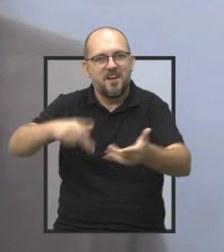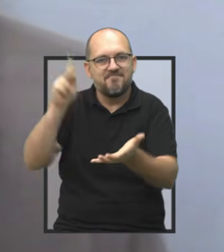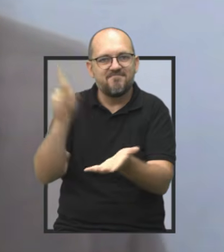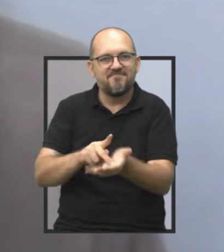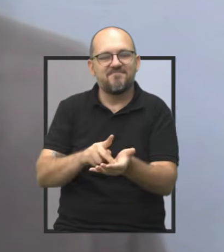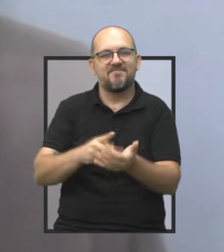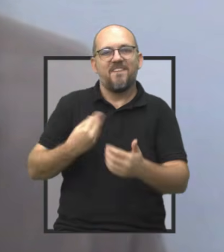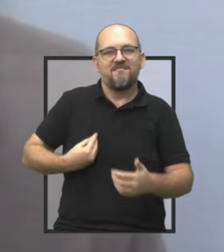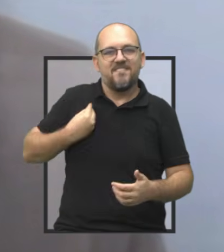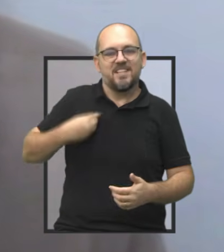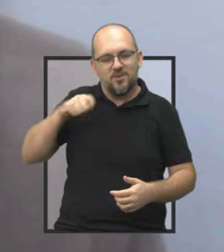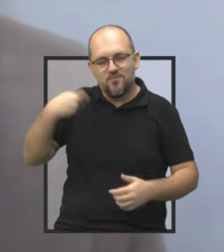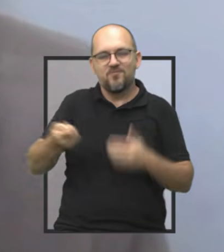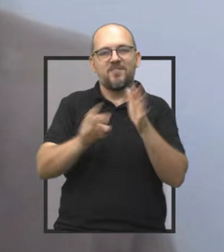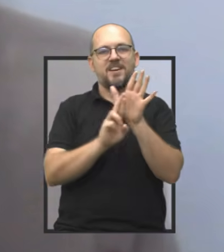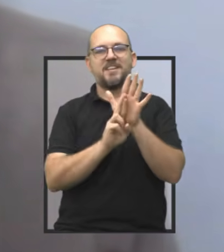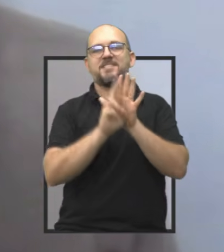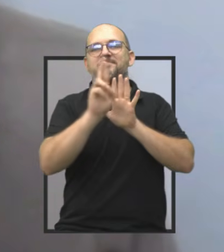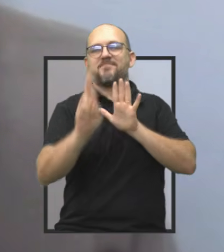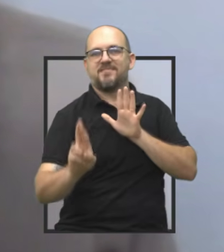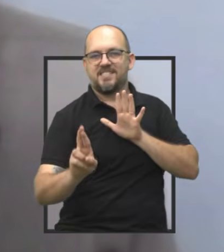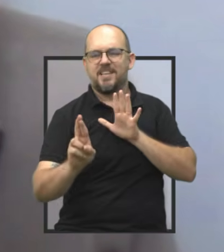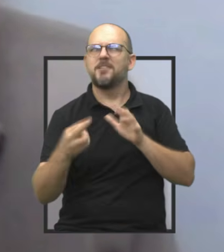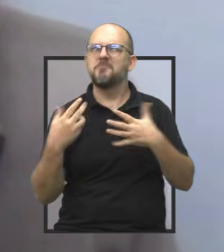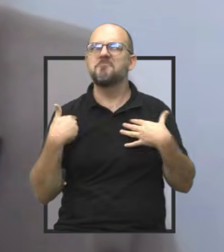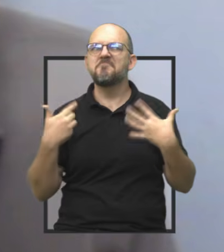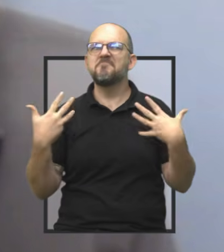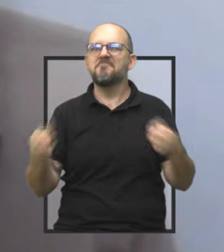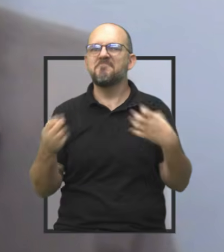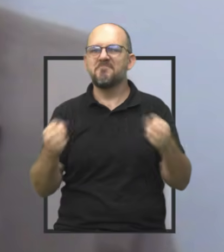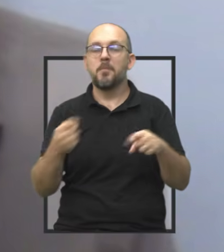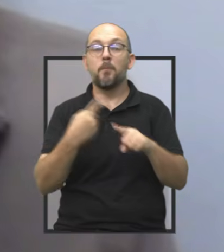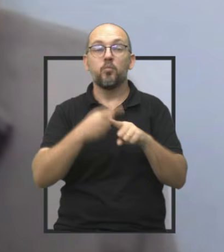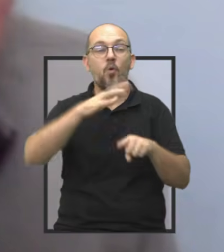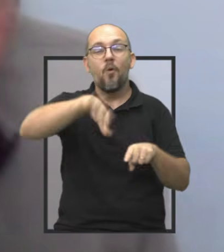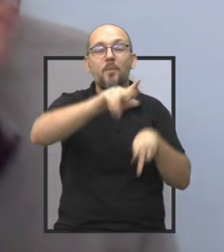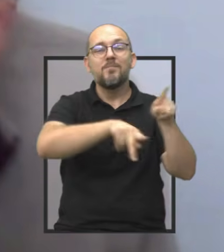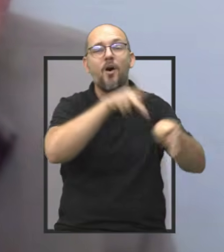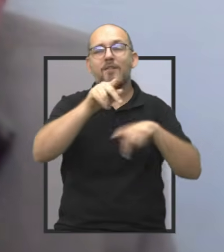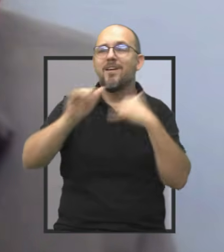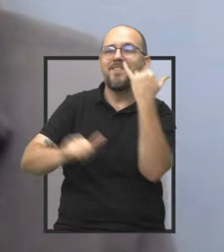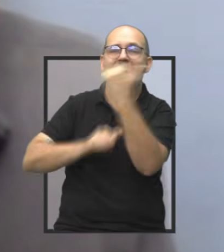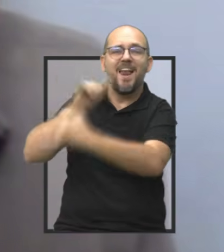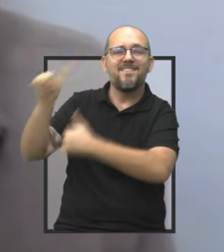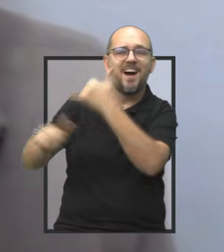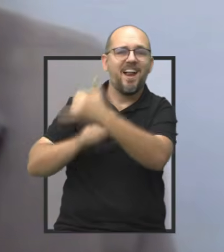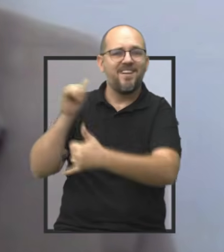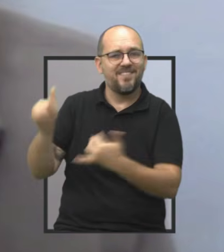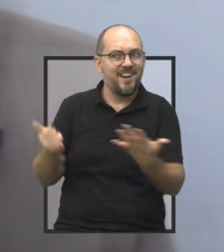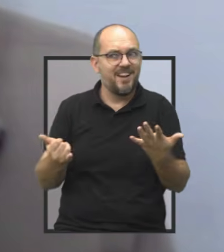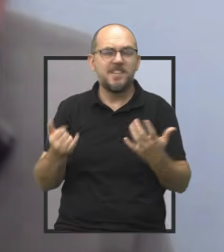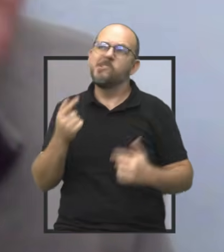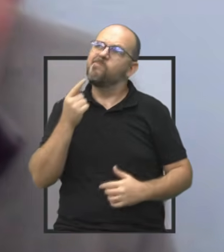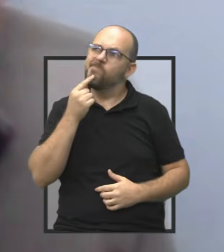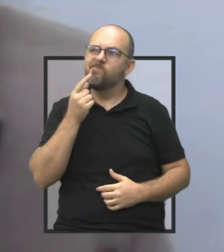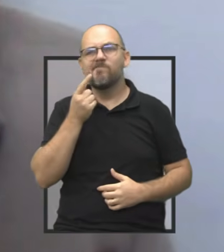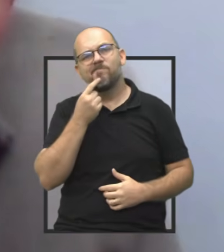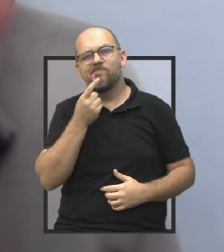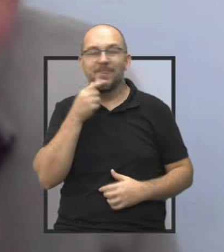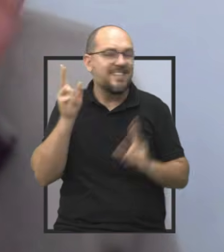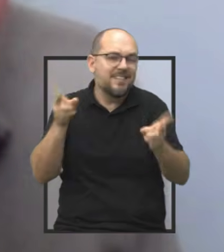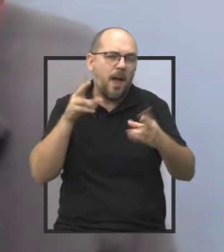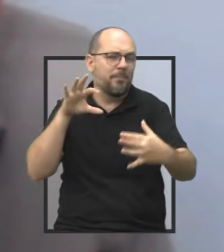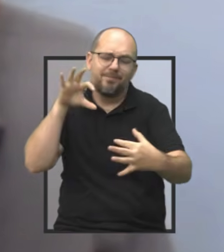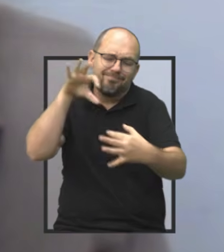se dedicar realmente a ser representante desse lugar com o qual